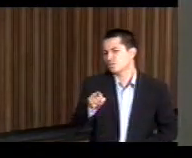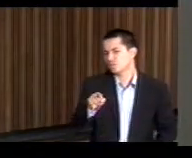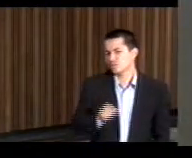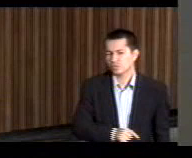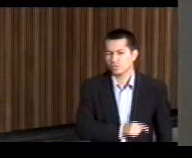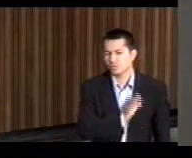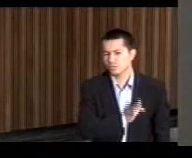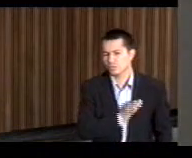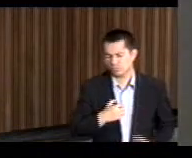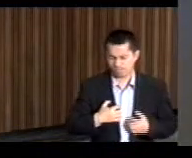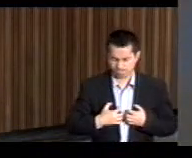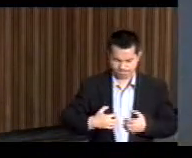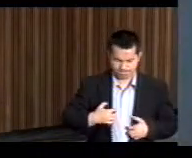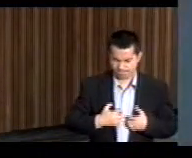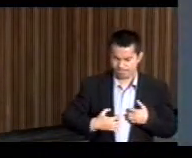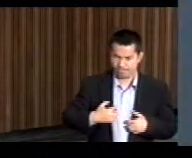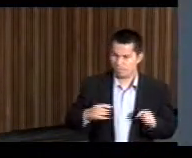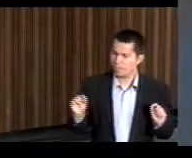Coloca diante de Deus hoje.